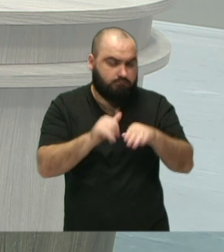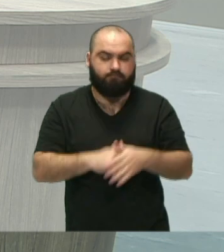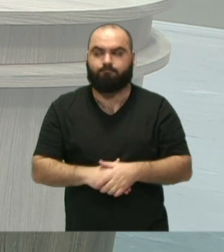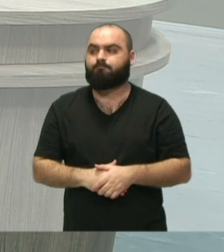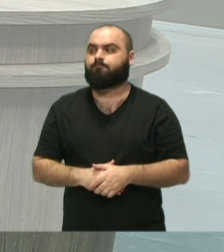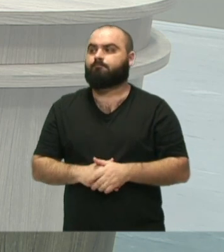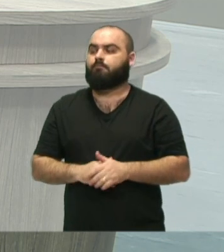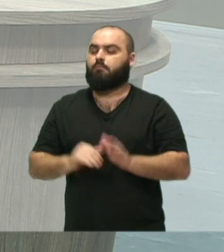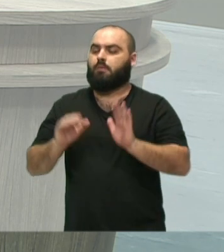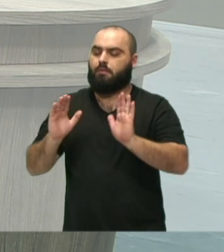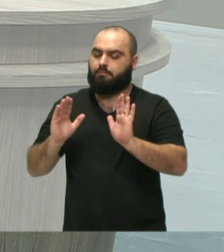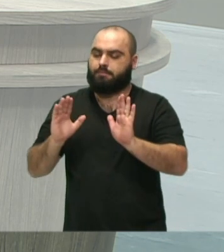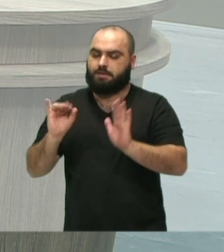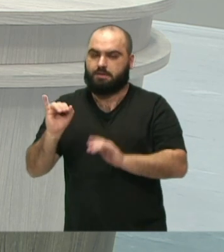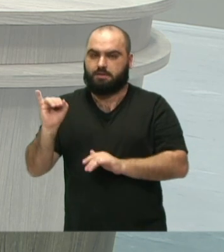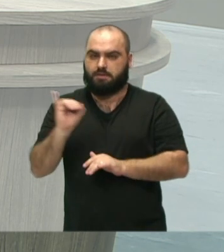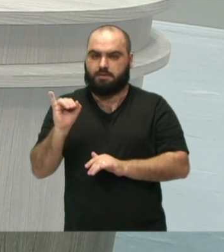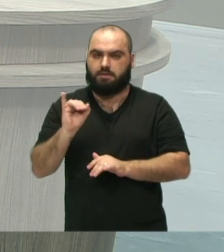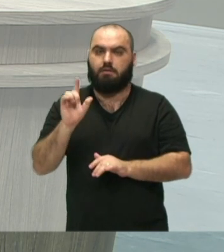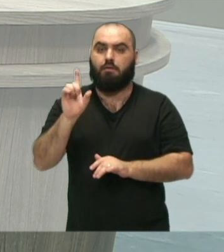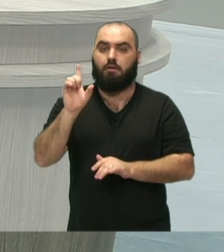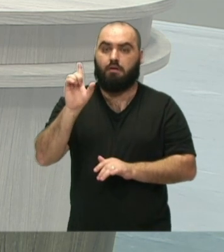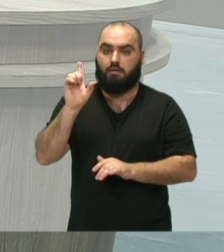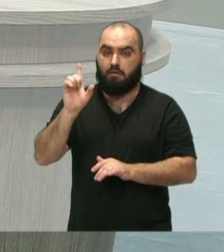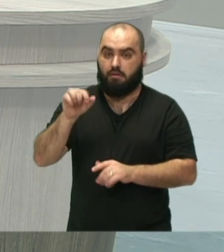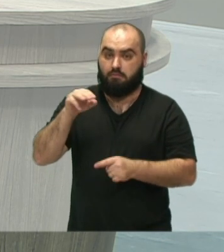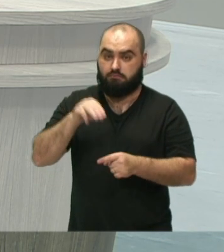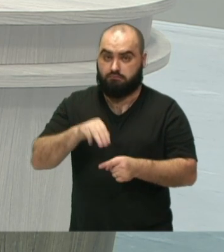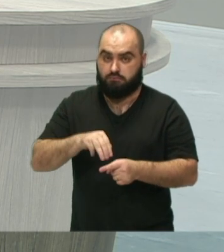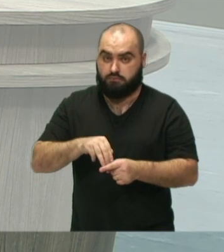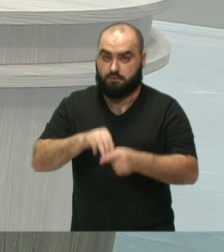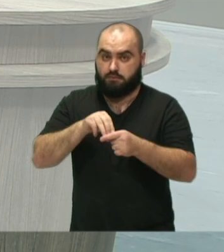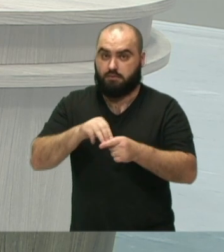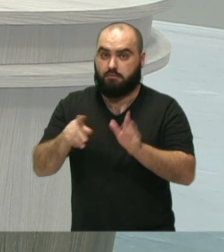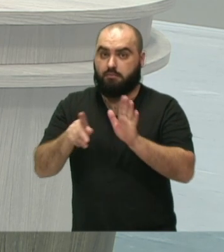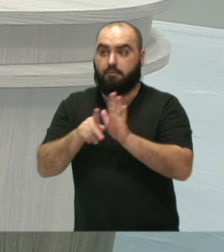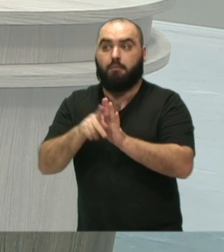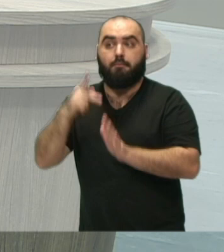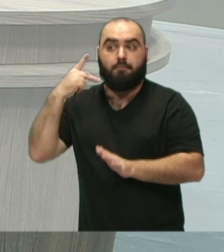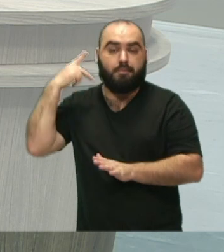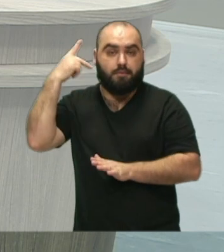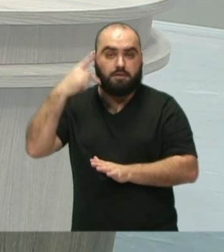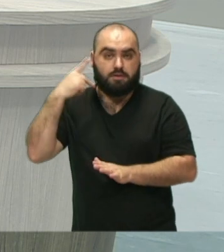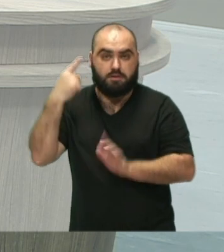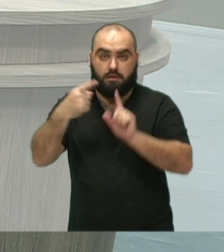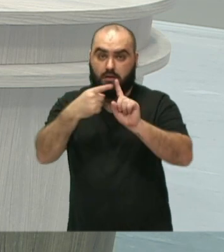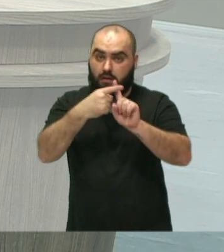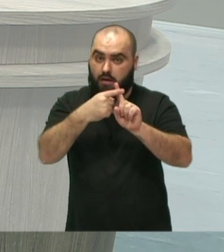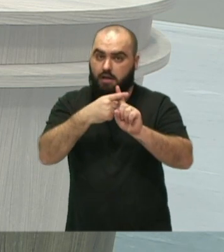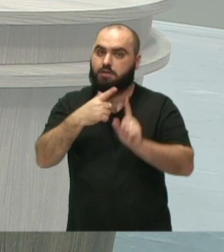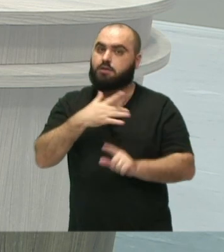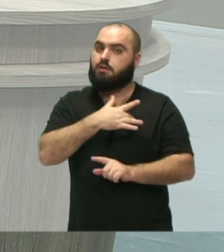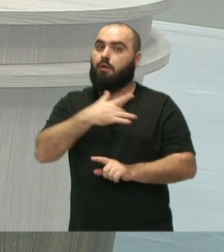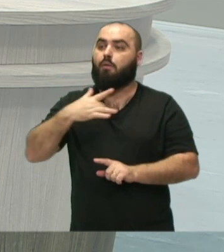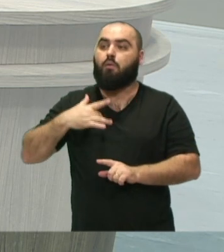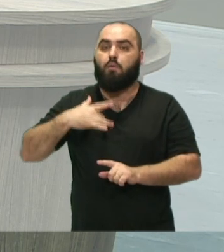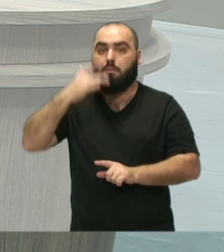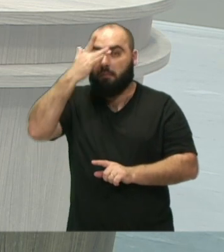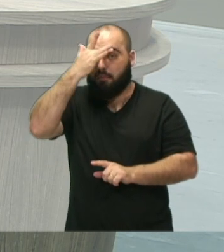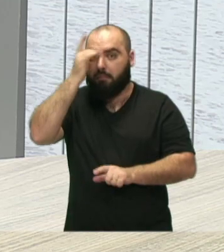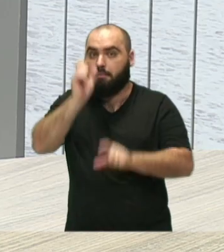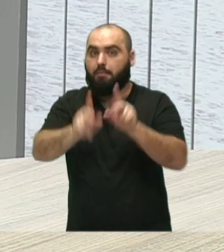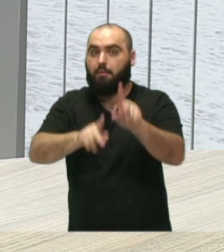Itajaí ela é um dos municípios pioneiros no trabalho com as políticas afirmativas em saúde. Acredito que a gente